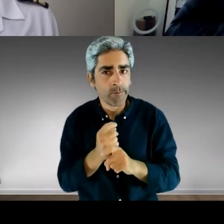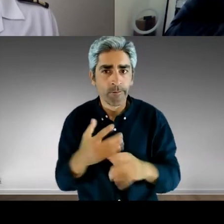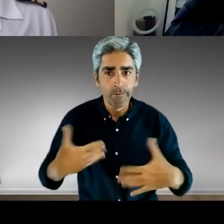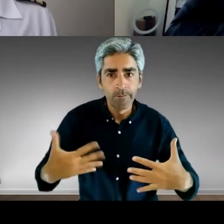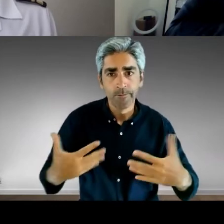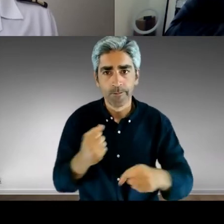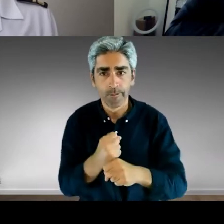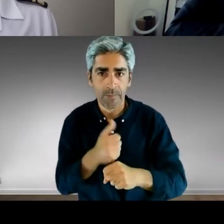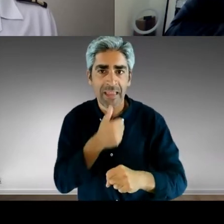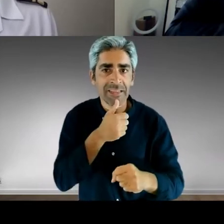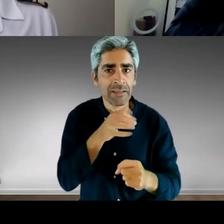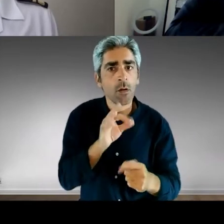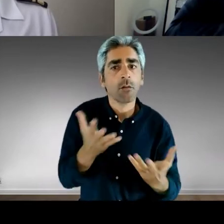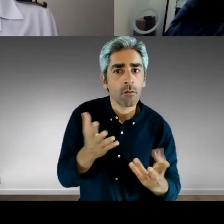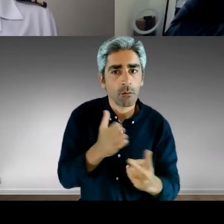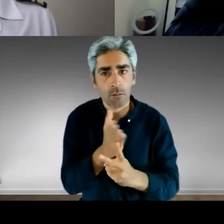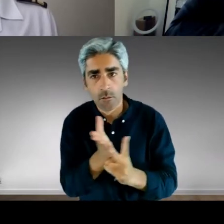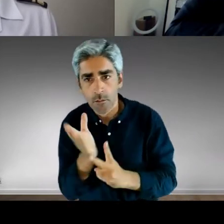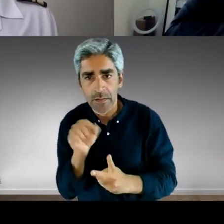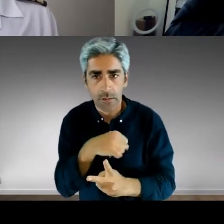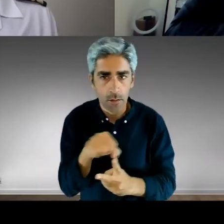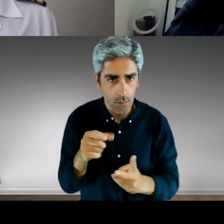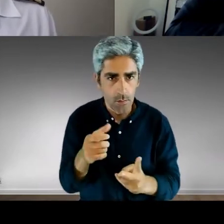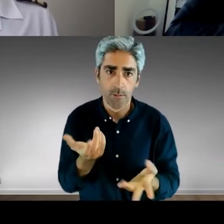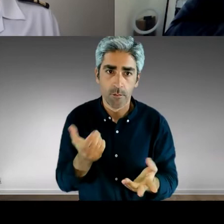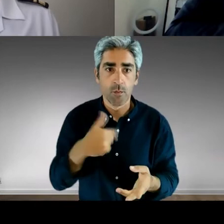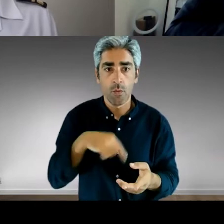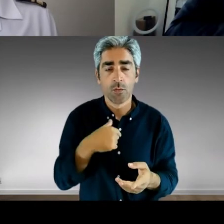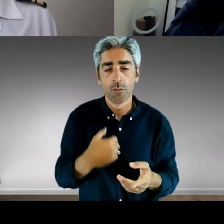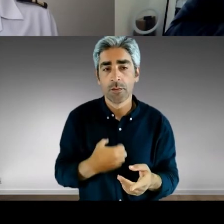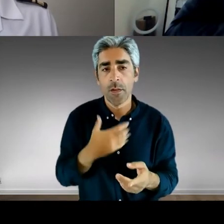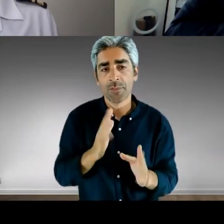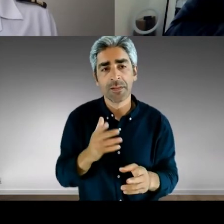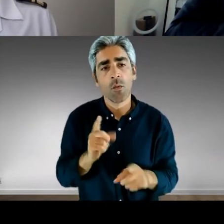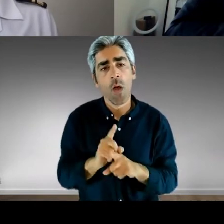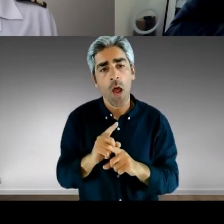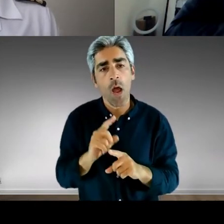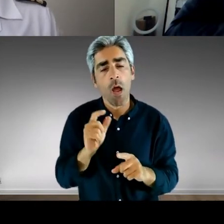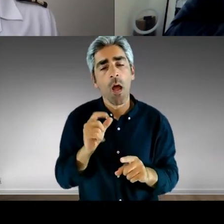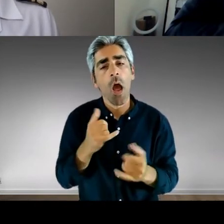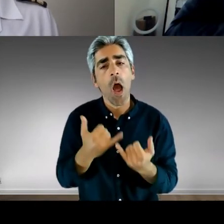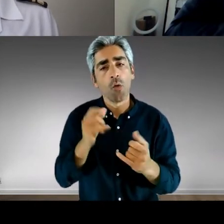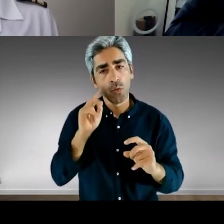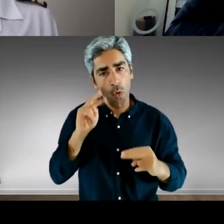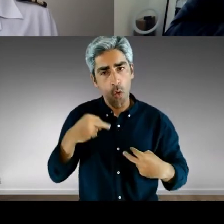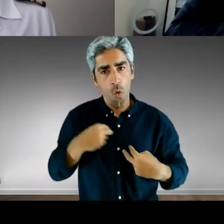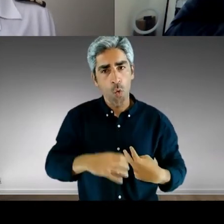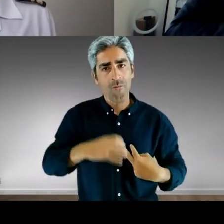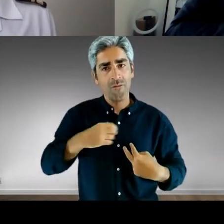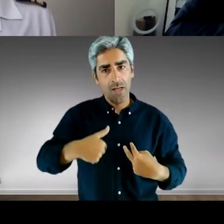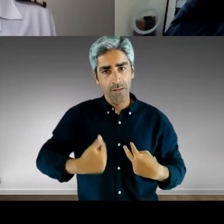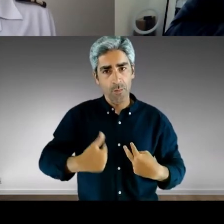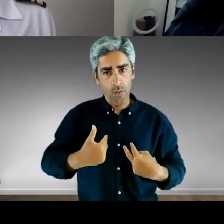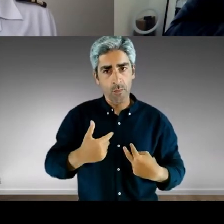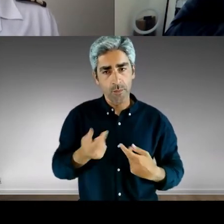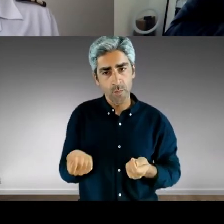as suas decisões. E, portanto, nós somos... agora, é preciso ter autoconfiança e saber gerir isso e mobilizar isso. Mas a